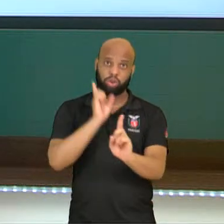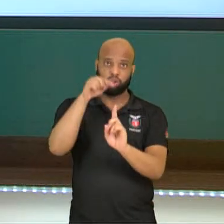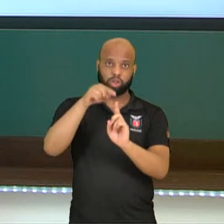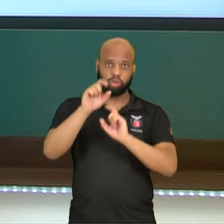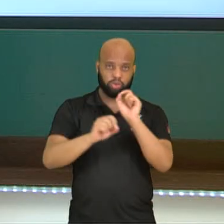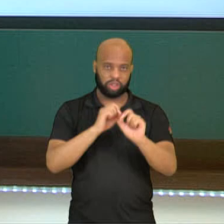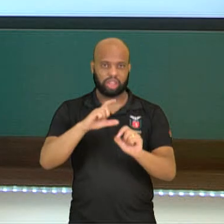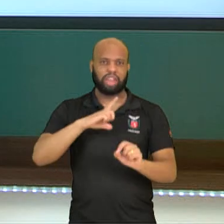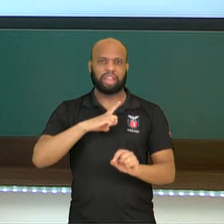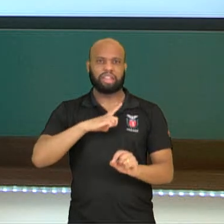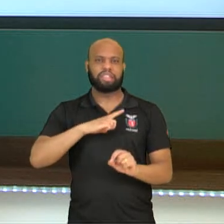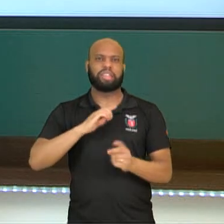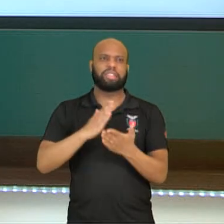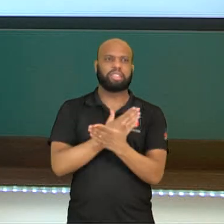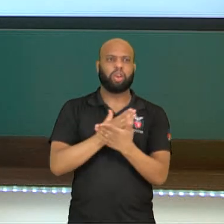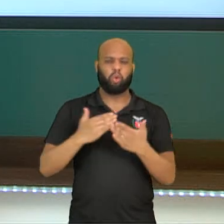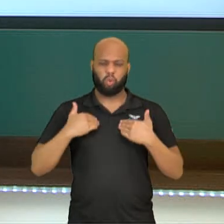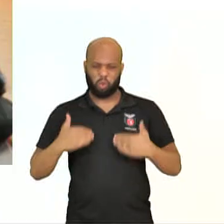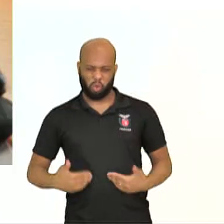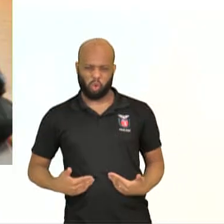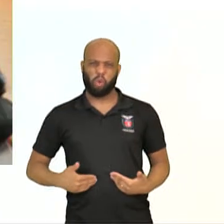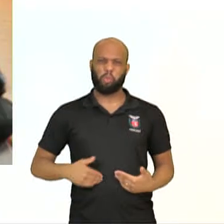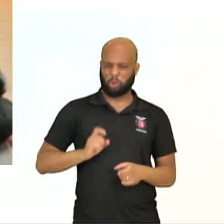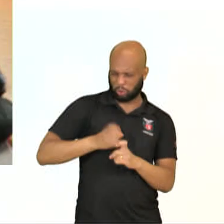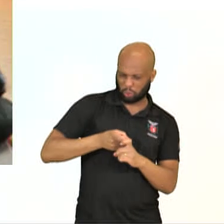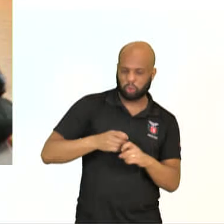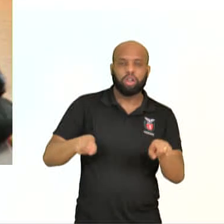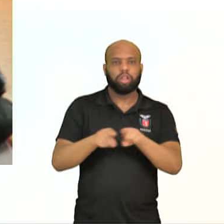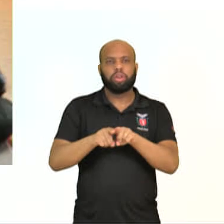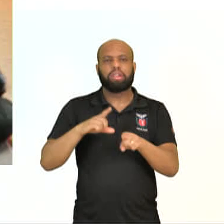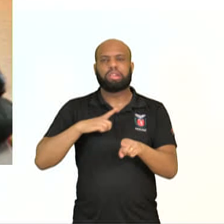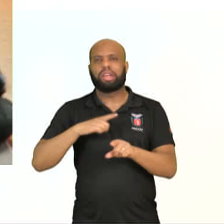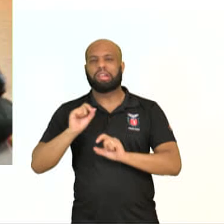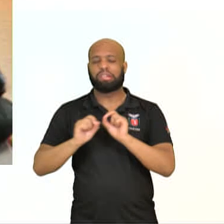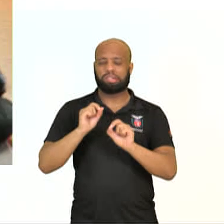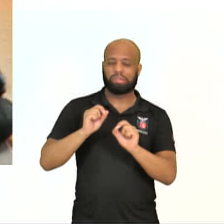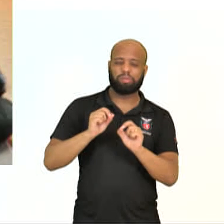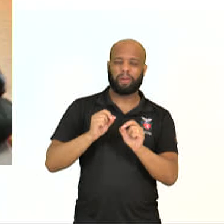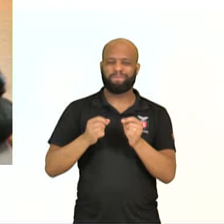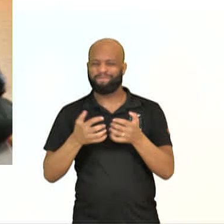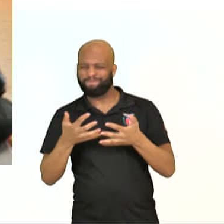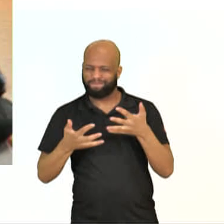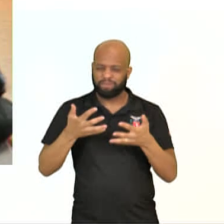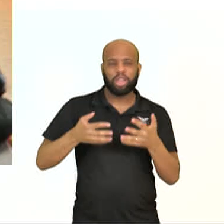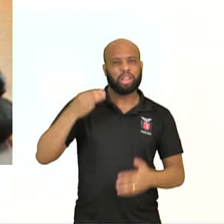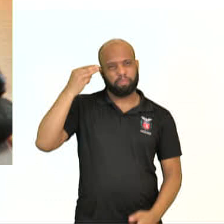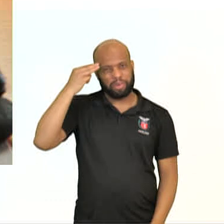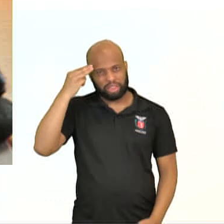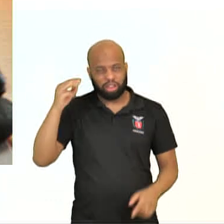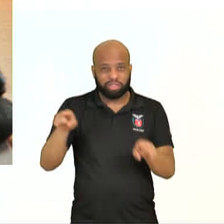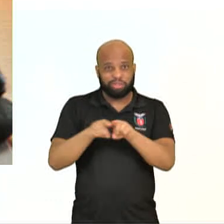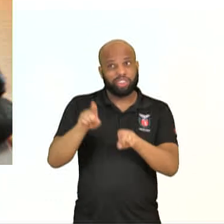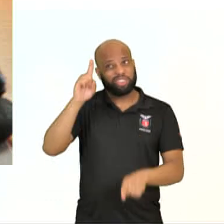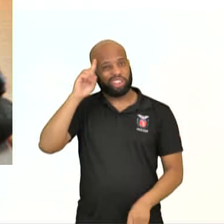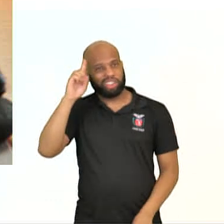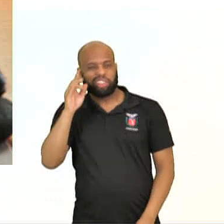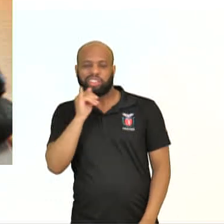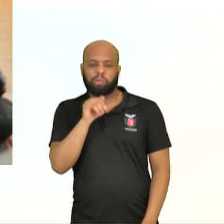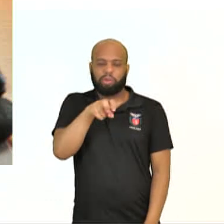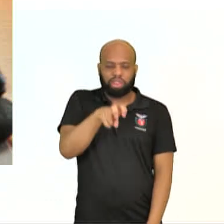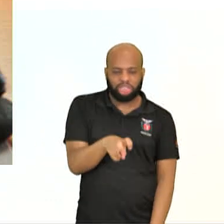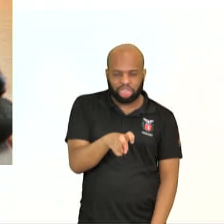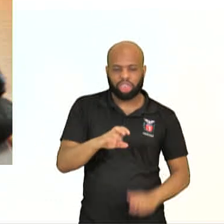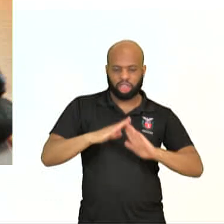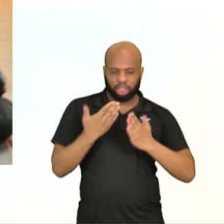romper as tensões físicas, mentais e emocionais. As atividades do cotidiano, como ficar muitas horas sentado